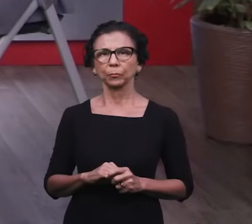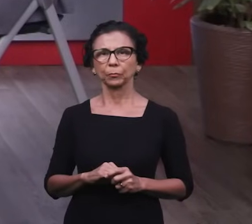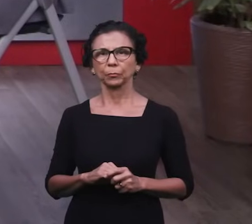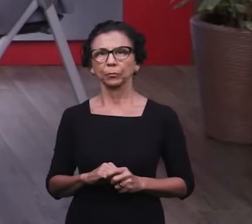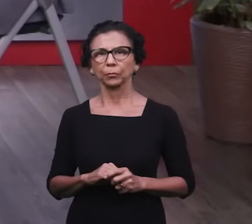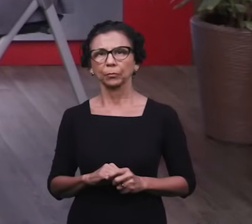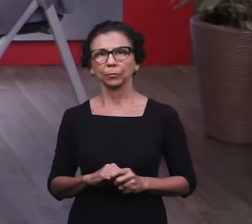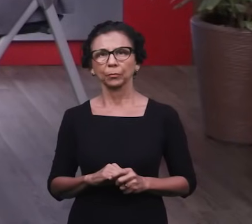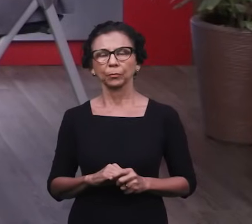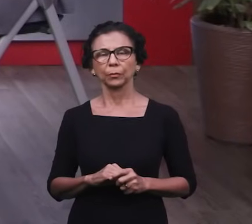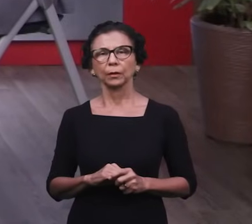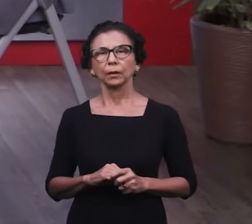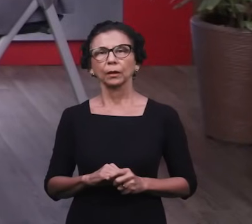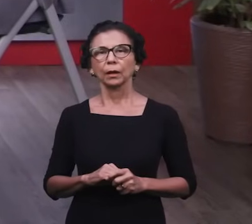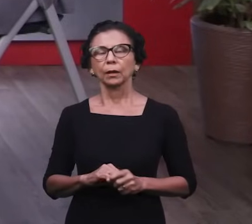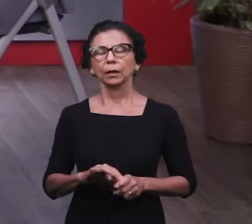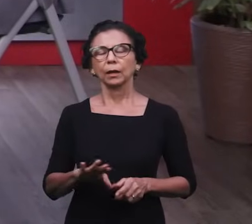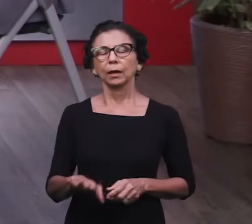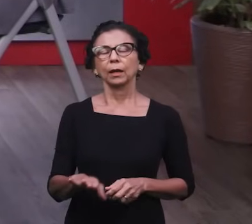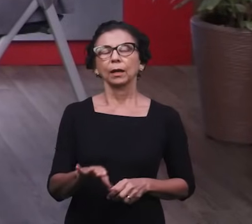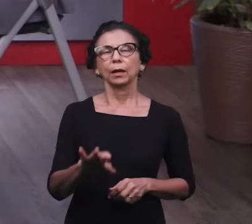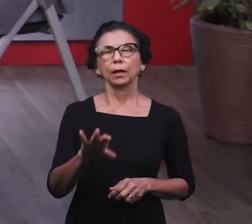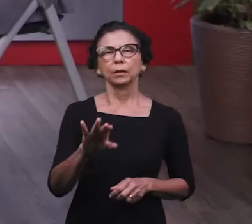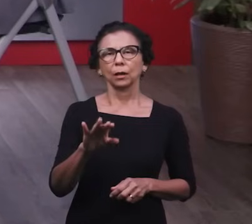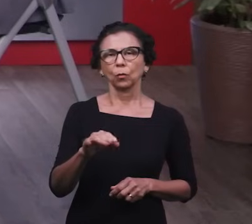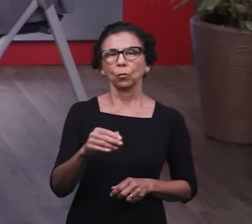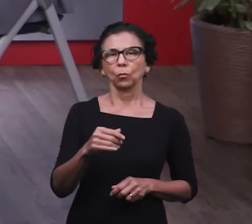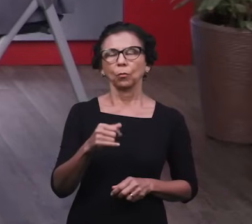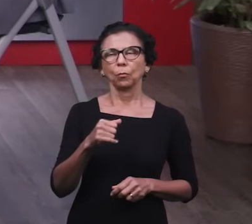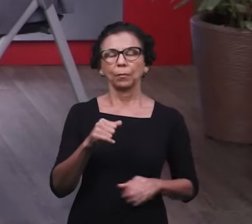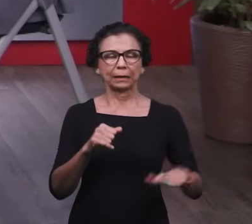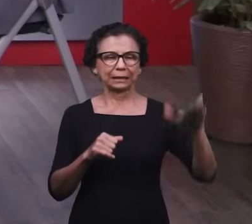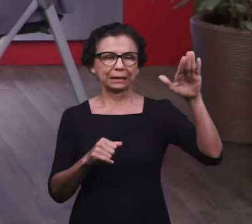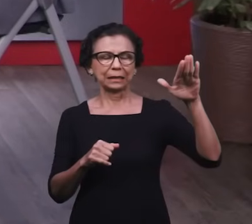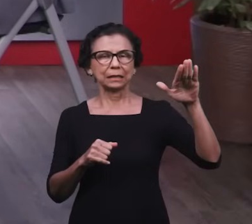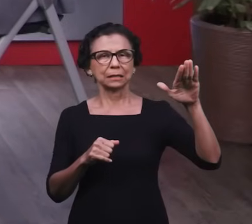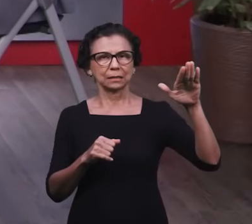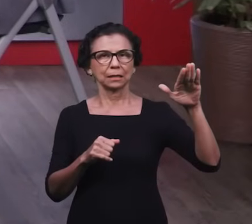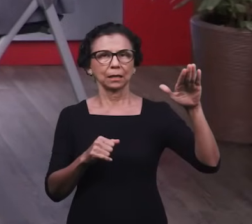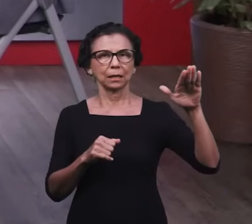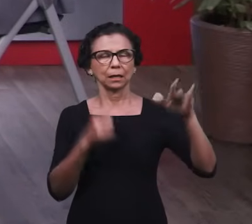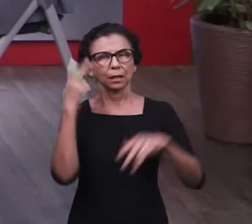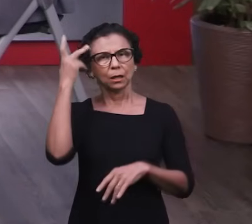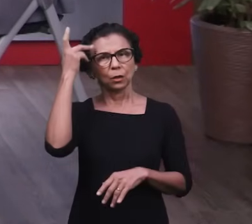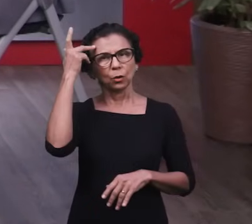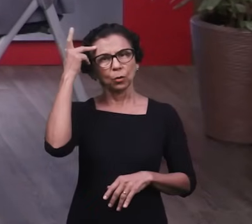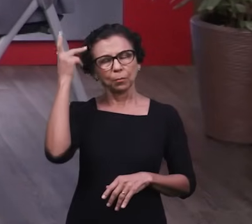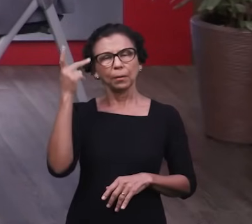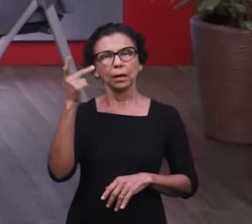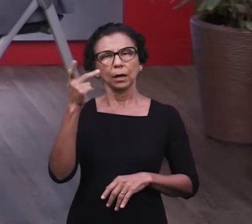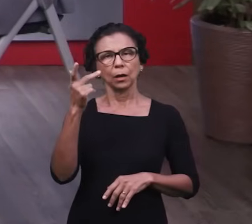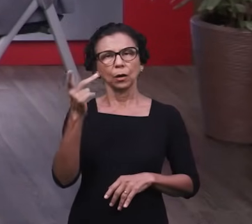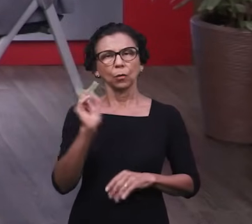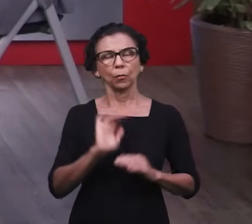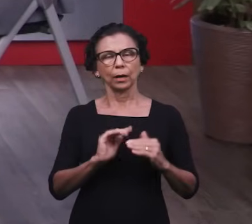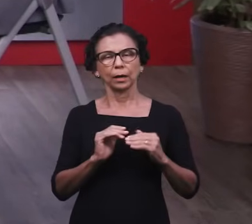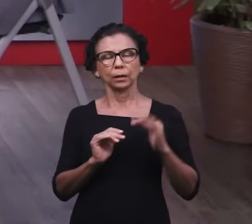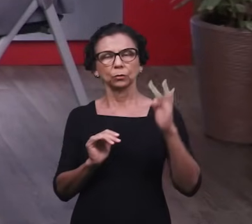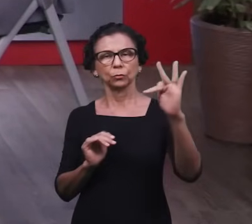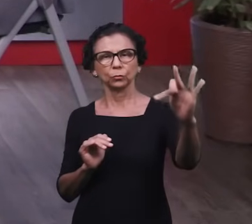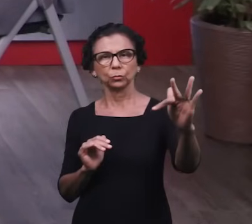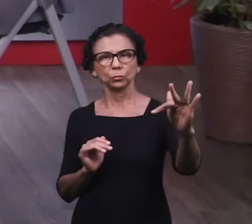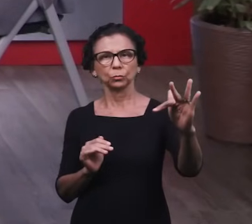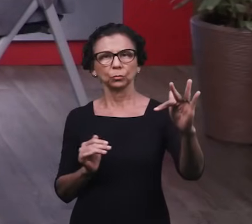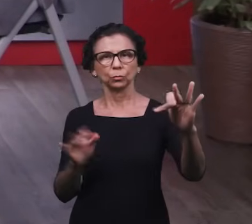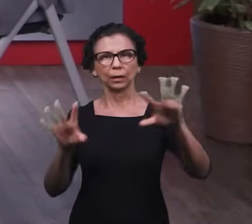para um quadro de autismo? Não, Ou apresentando um quadro do espectro, exatamente, grau grave,